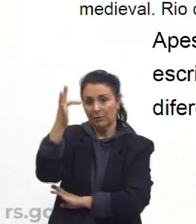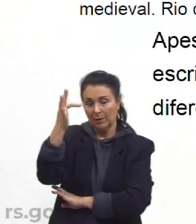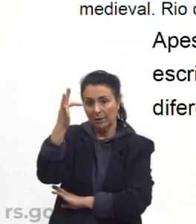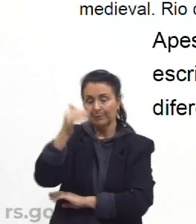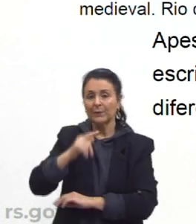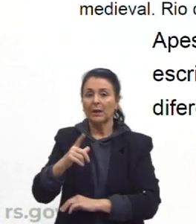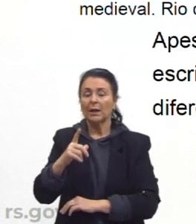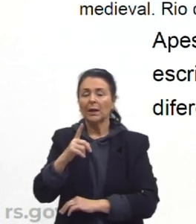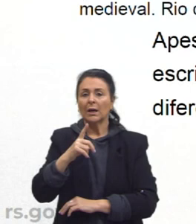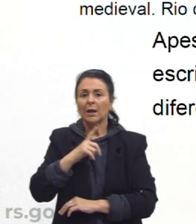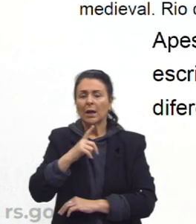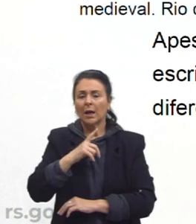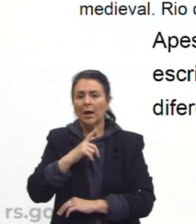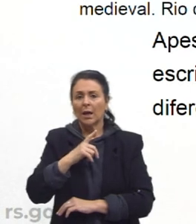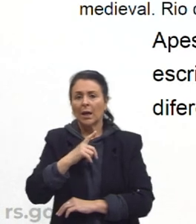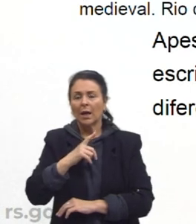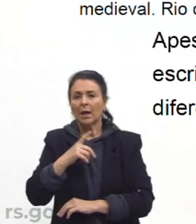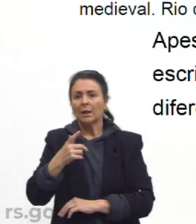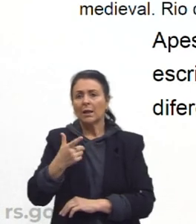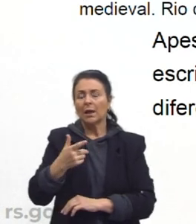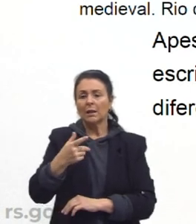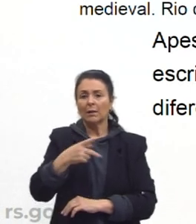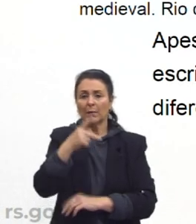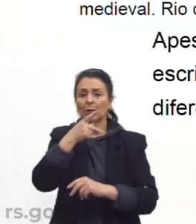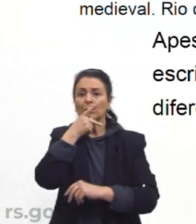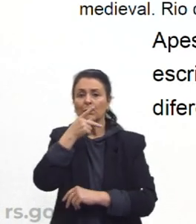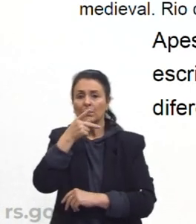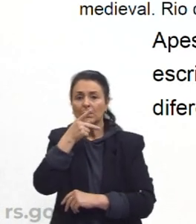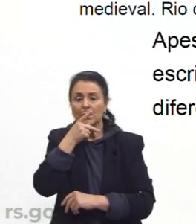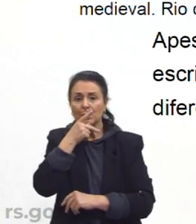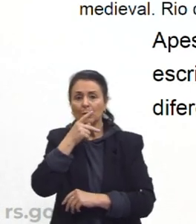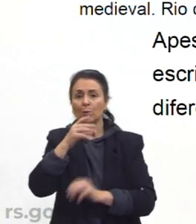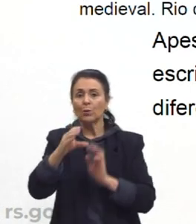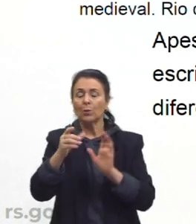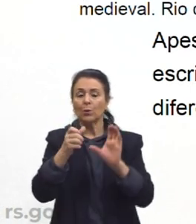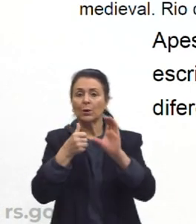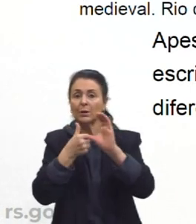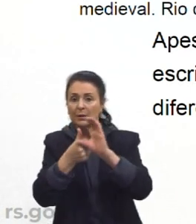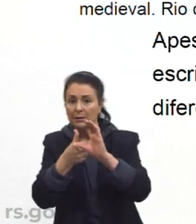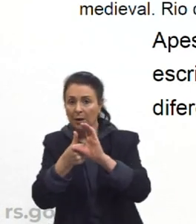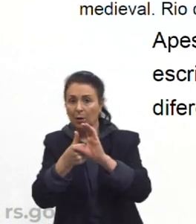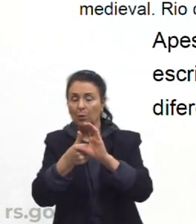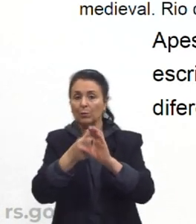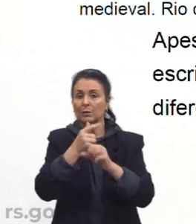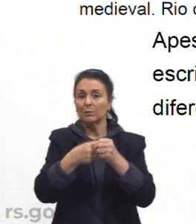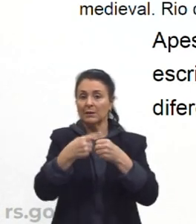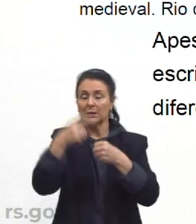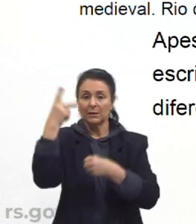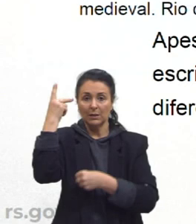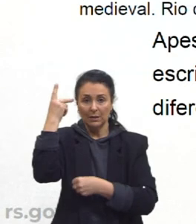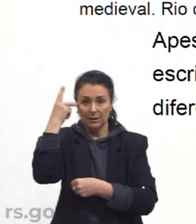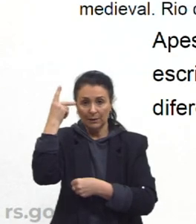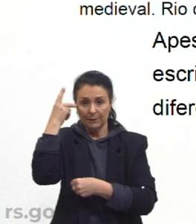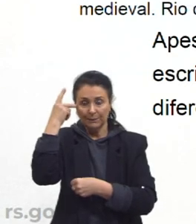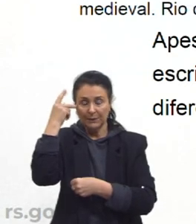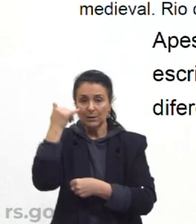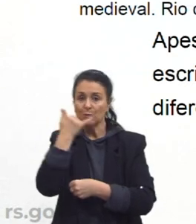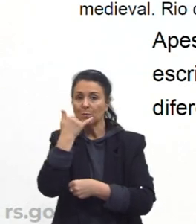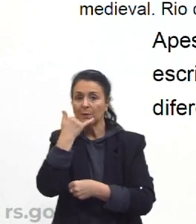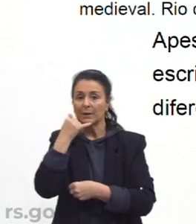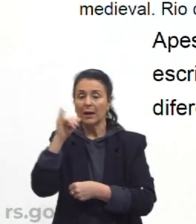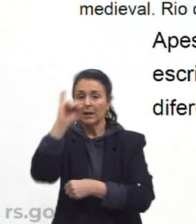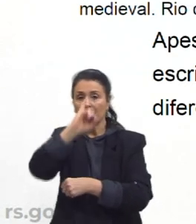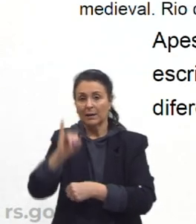estritamente de devedora do platonismo Cristão Milanês foi na tradução de Mário Vitorino que leu os textos